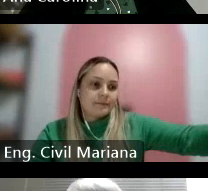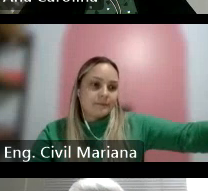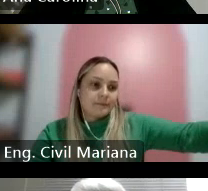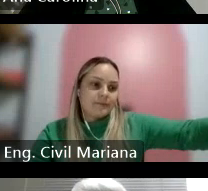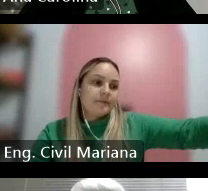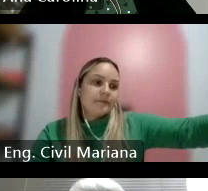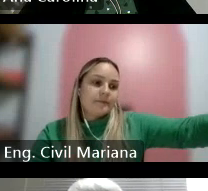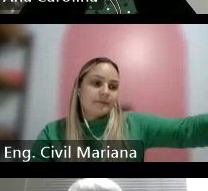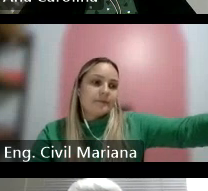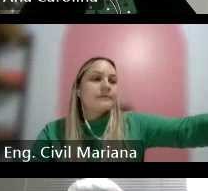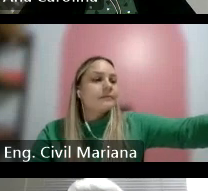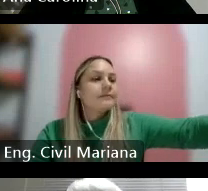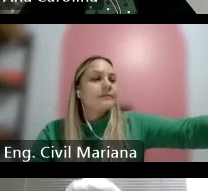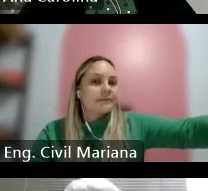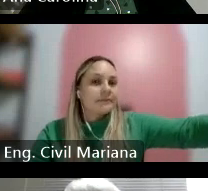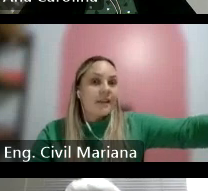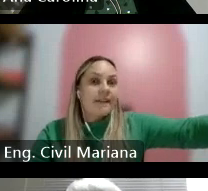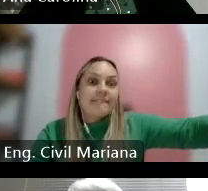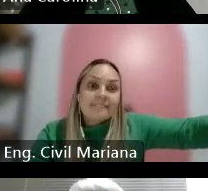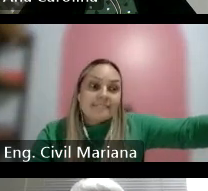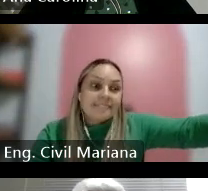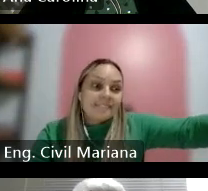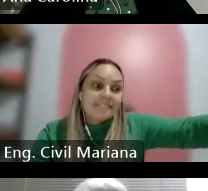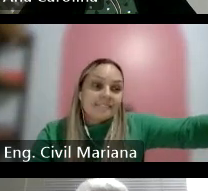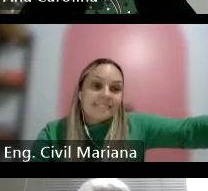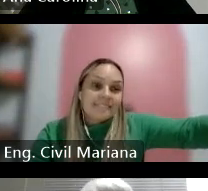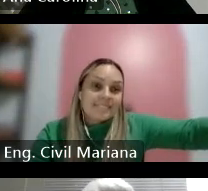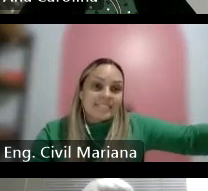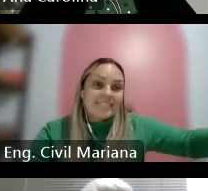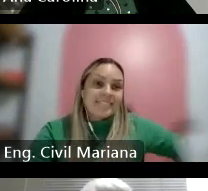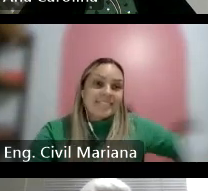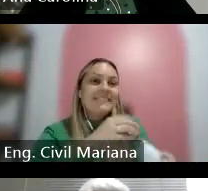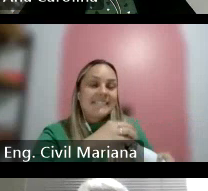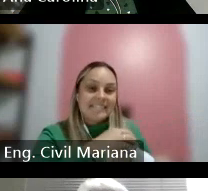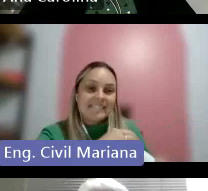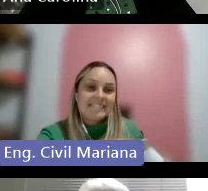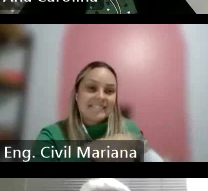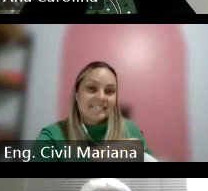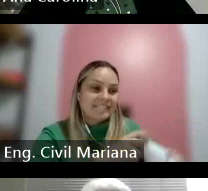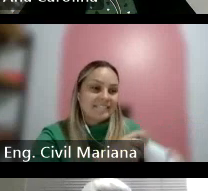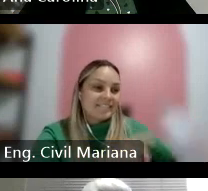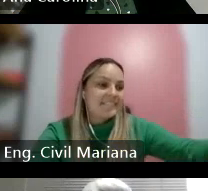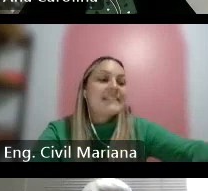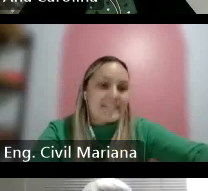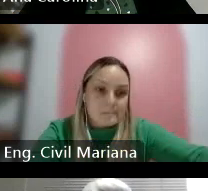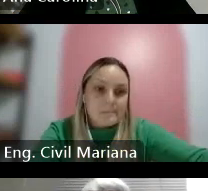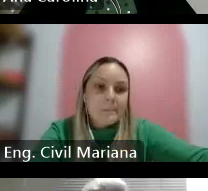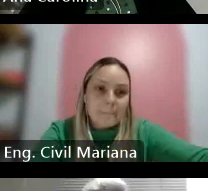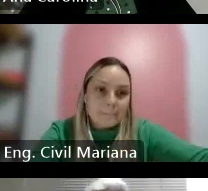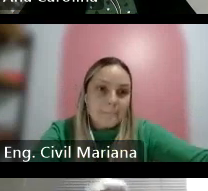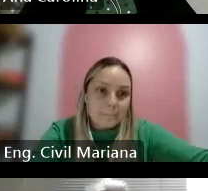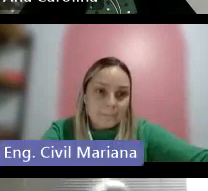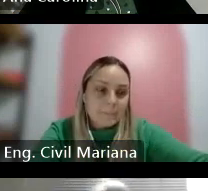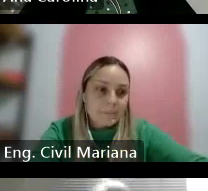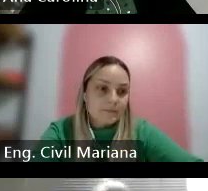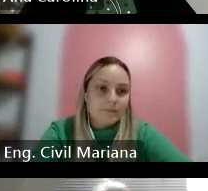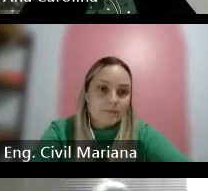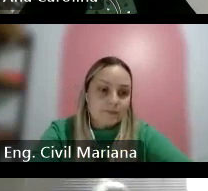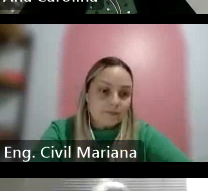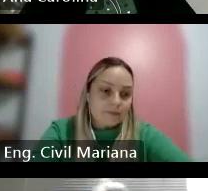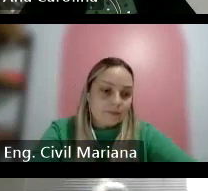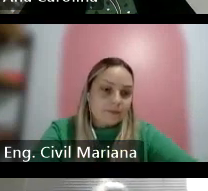superficial, ela não está presa na parede. Porque o reboco foi usado um barro antigo, um barro vermelho,